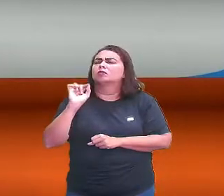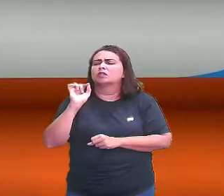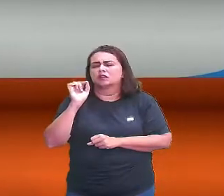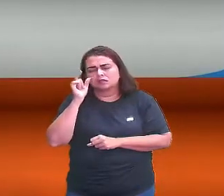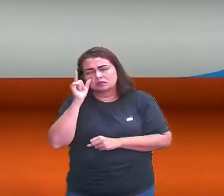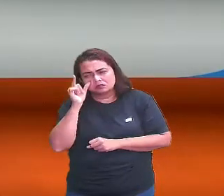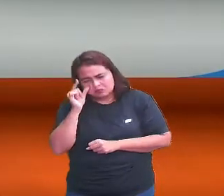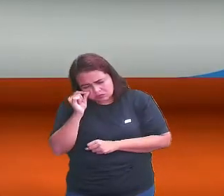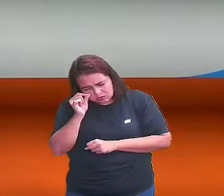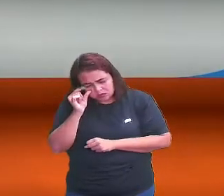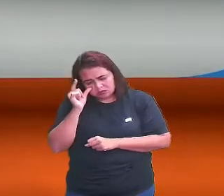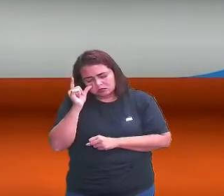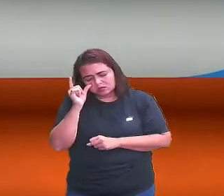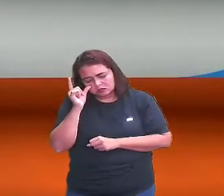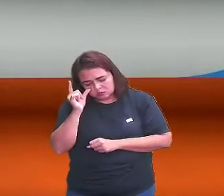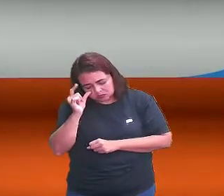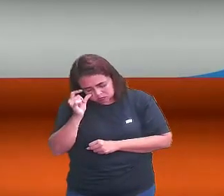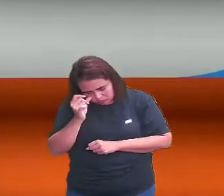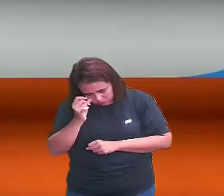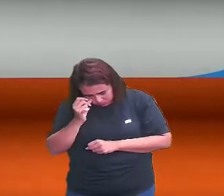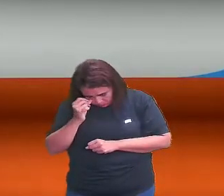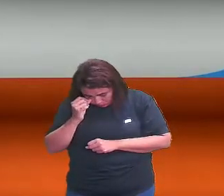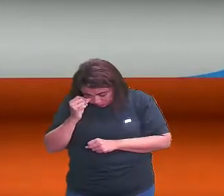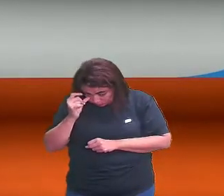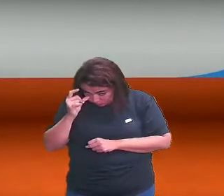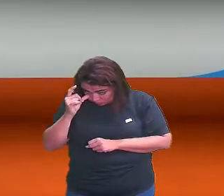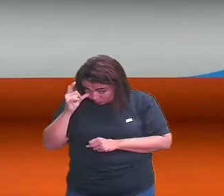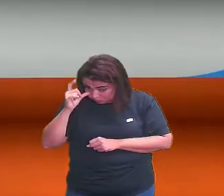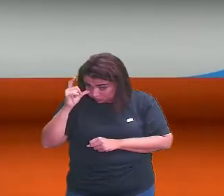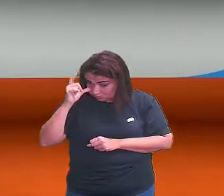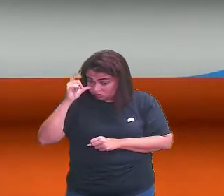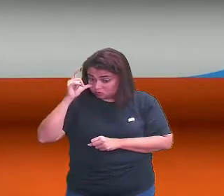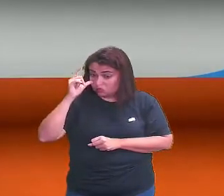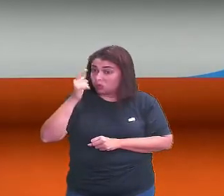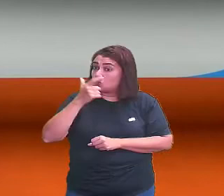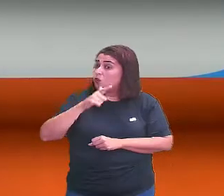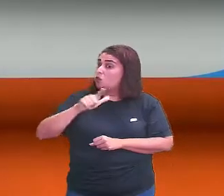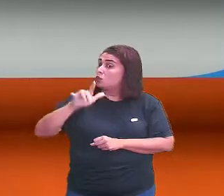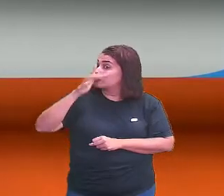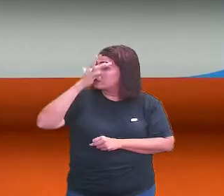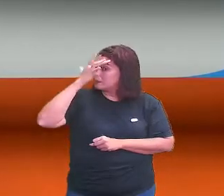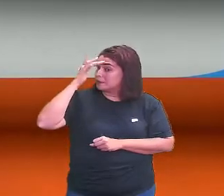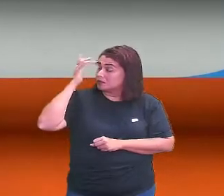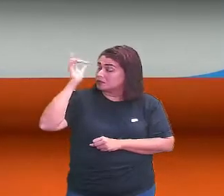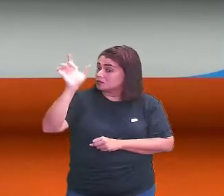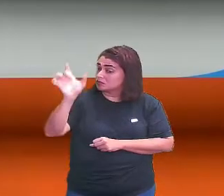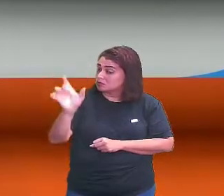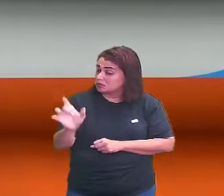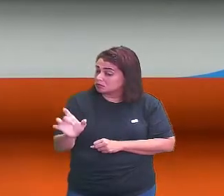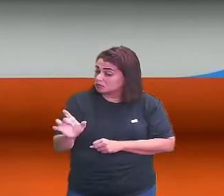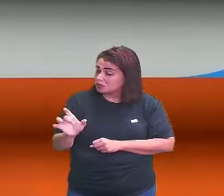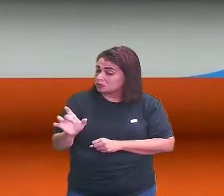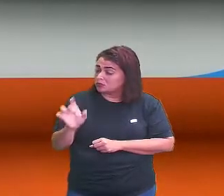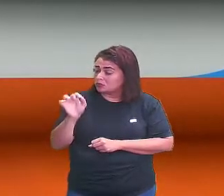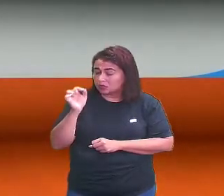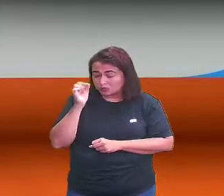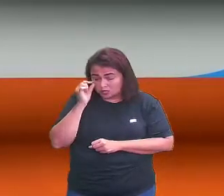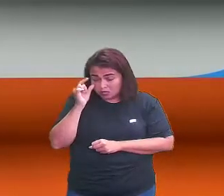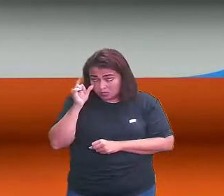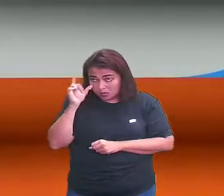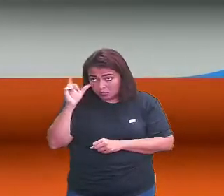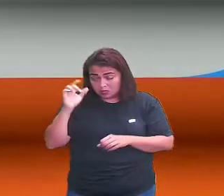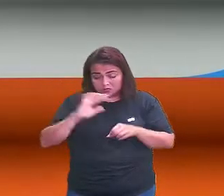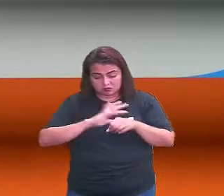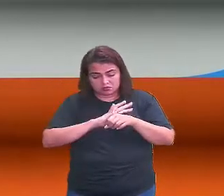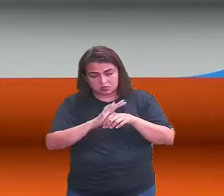de acordar. Outra pessoa tinha acordado lá de dentro daquela caverna. O coelho